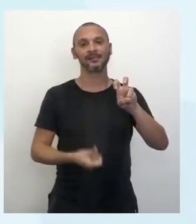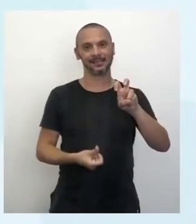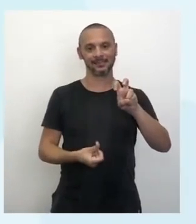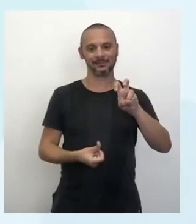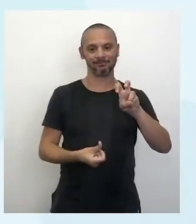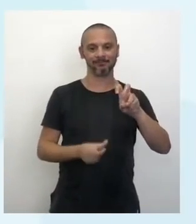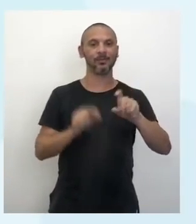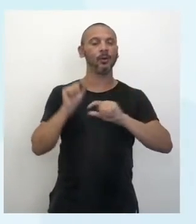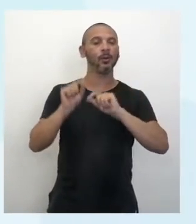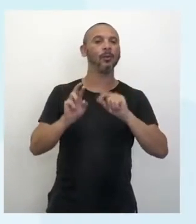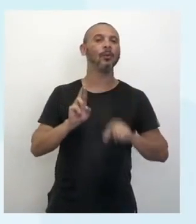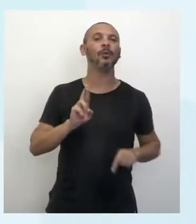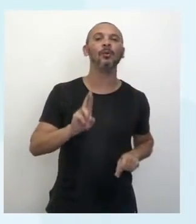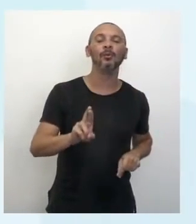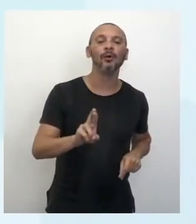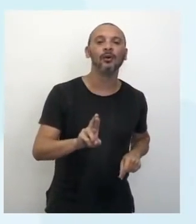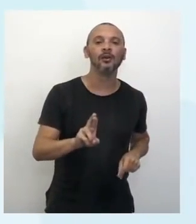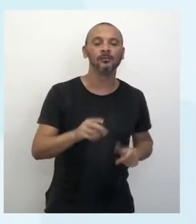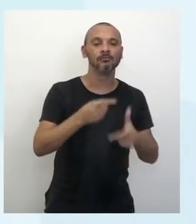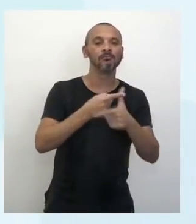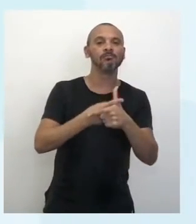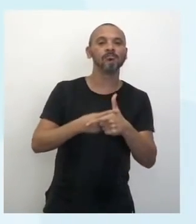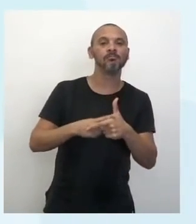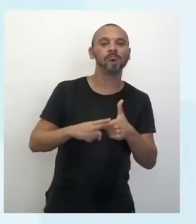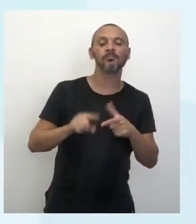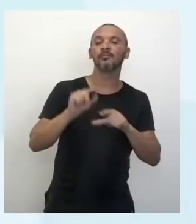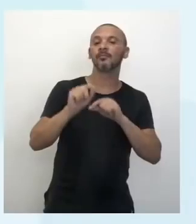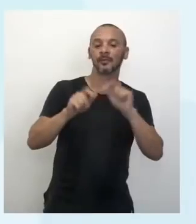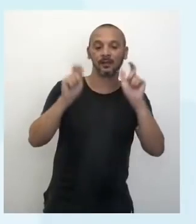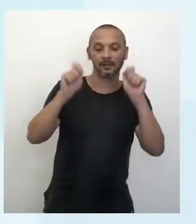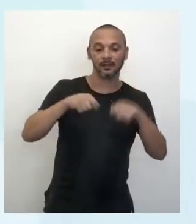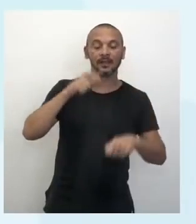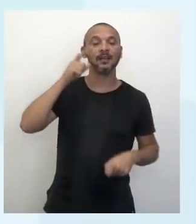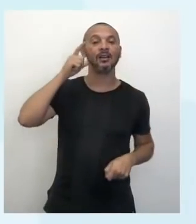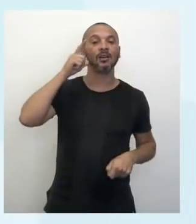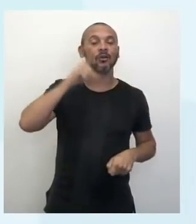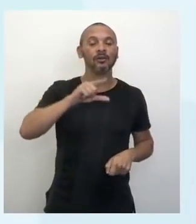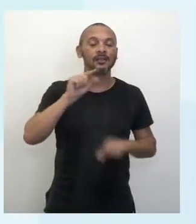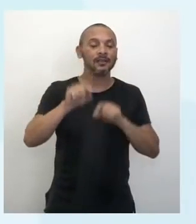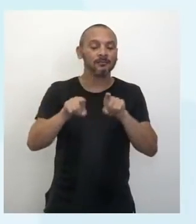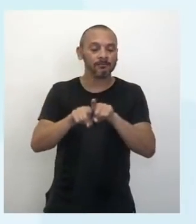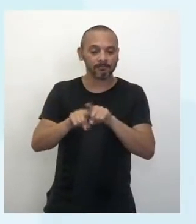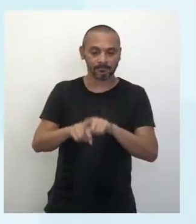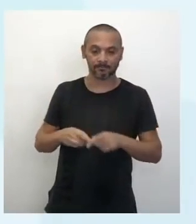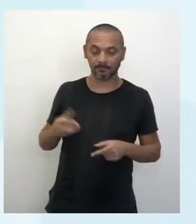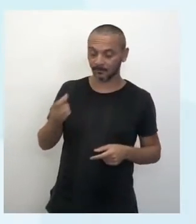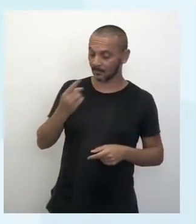do outro, tá certo? E aí tem que fazer essa divisão. Só que dá pra gente ter uma ideia, veja,